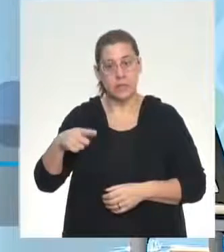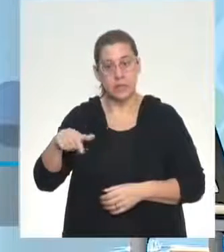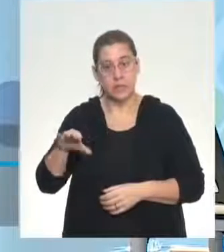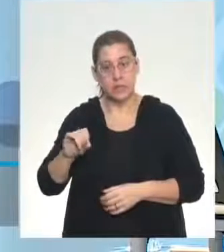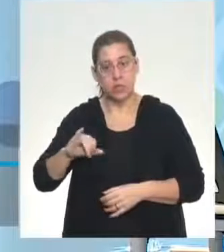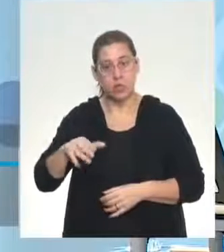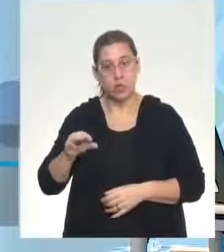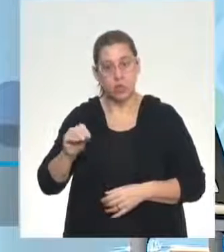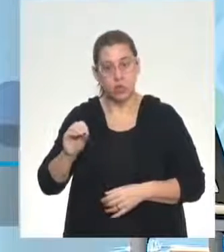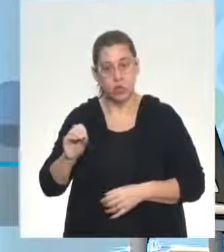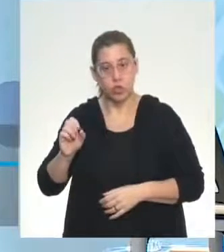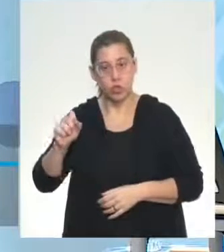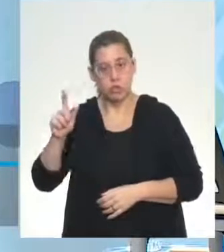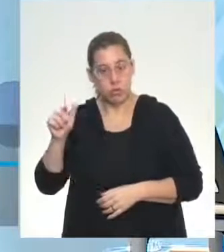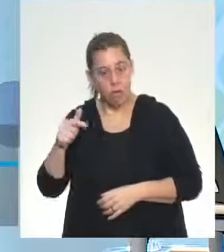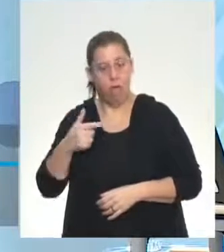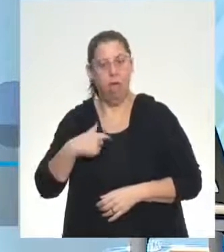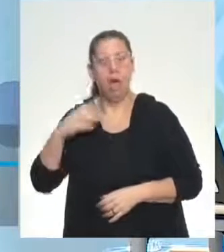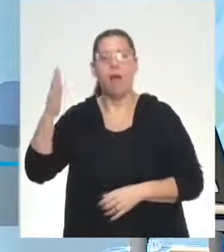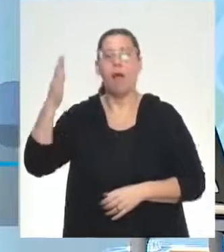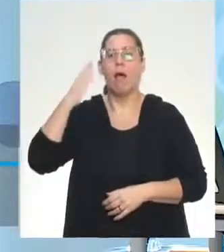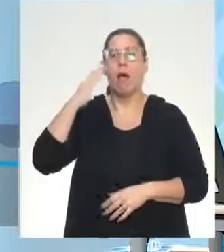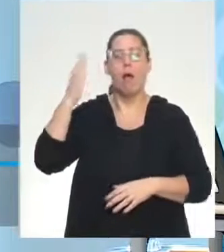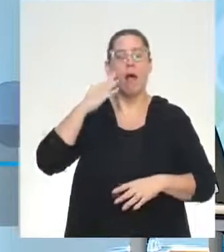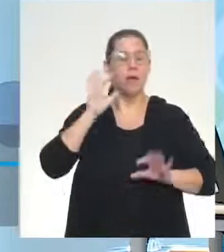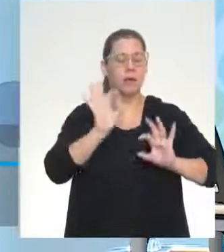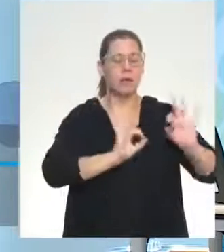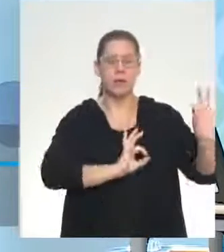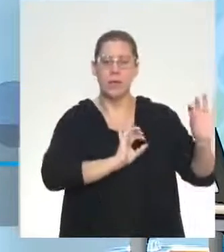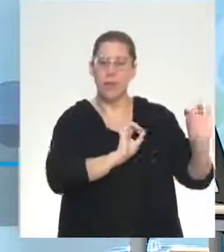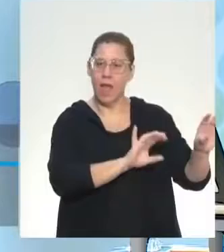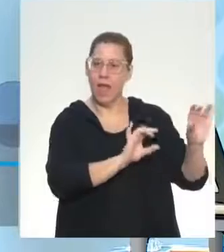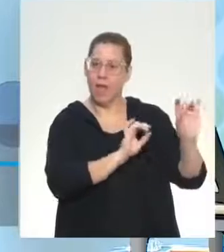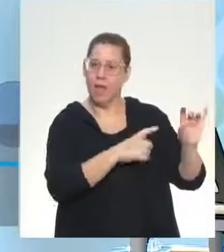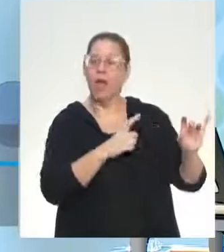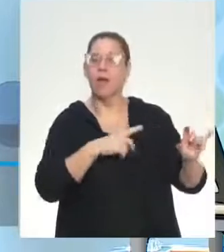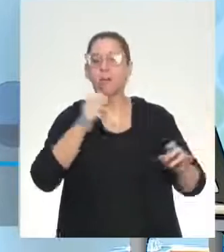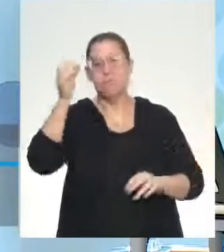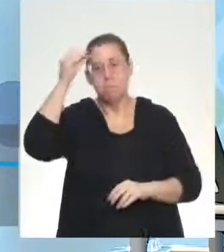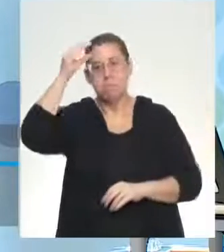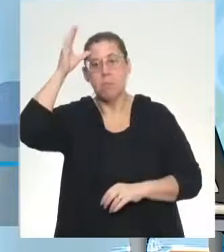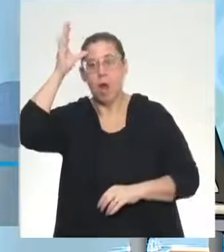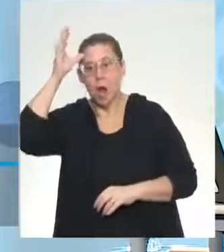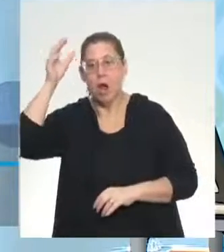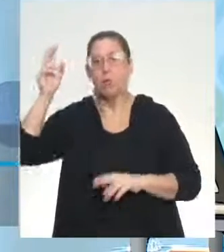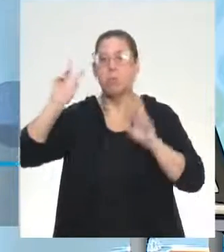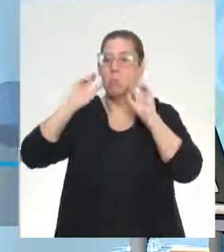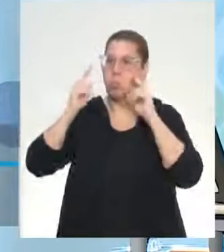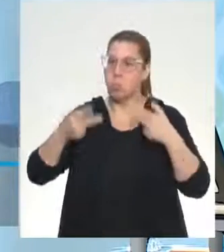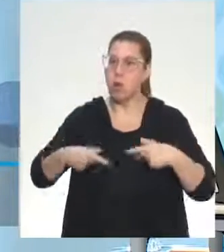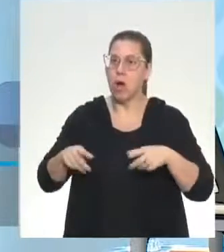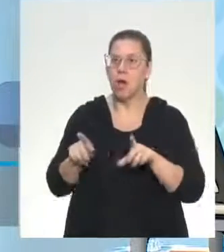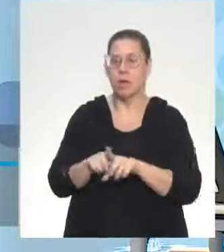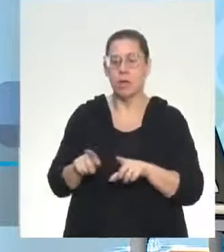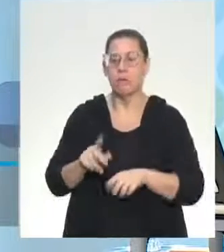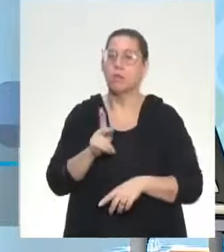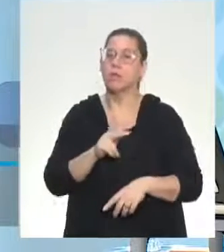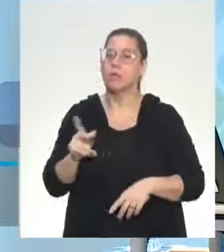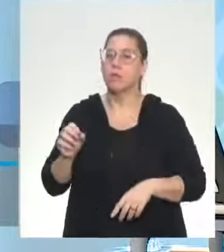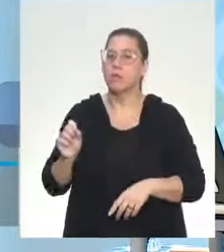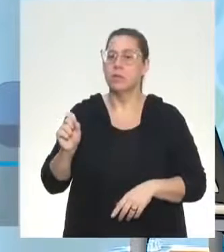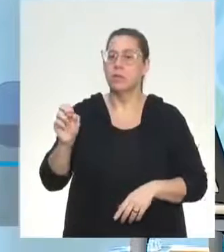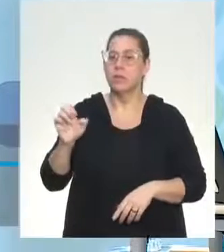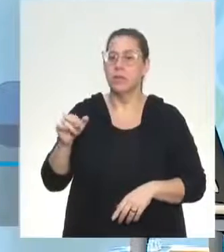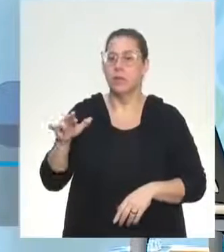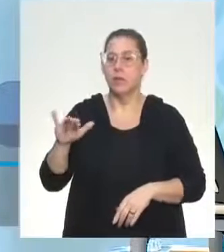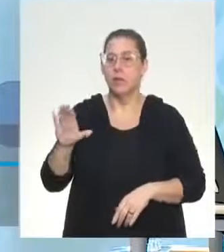dizer que que técnicas e saberes são conhecimentos e a sabedoria humana. Professor Sérgio também